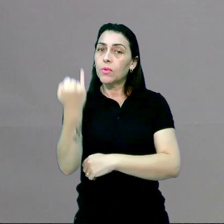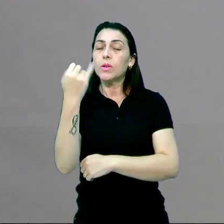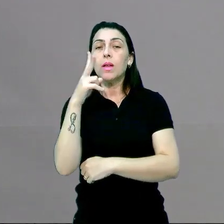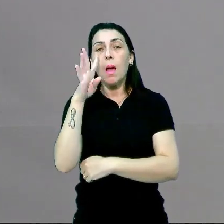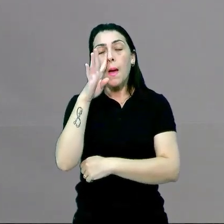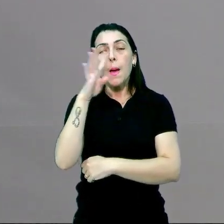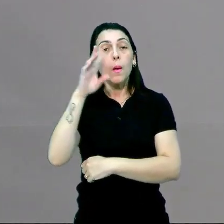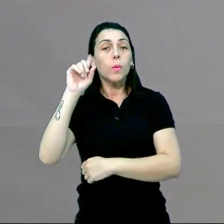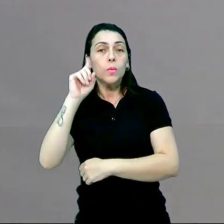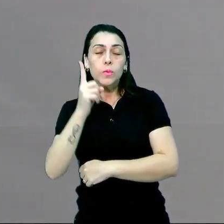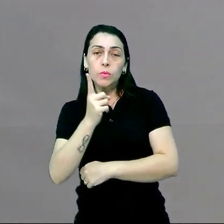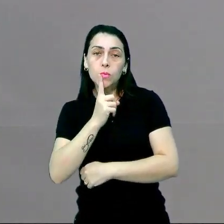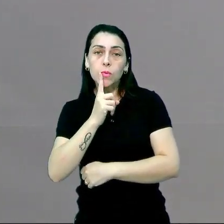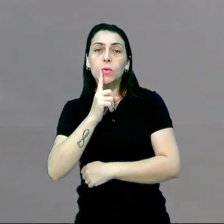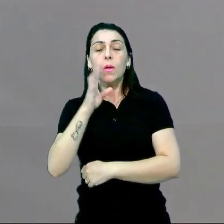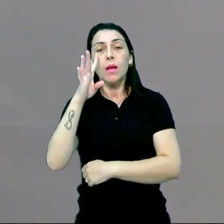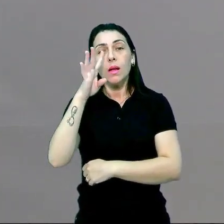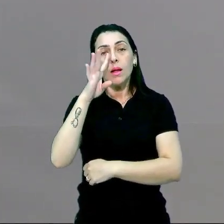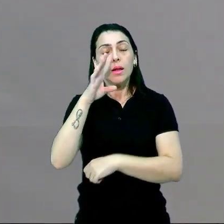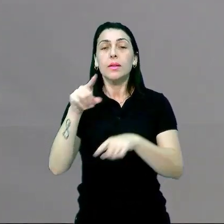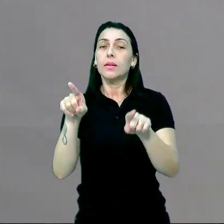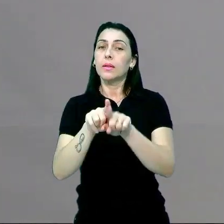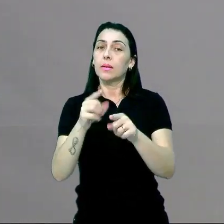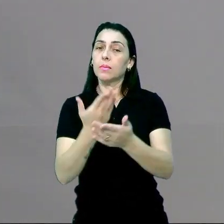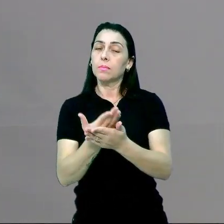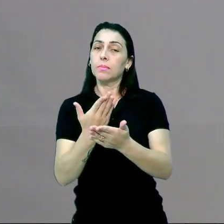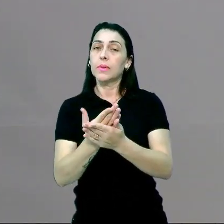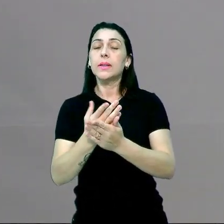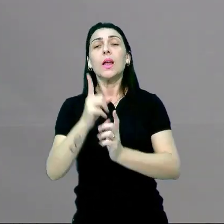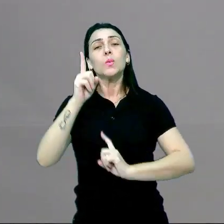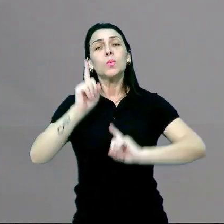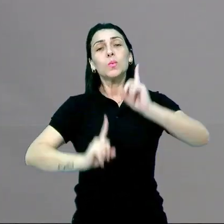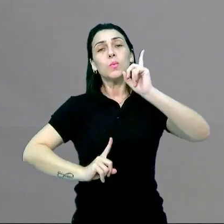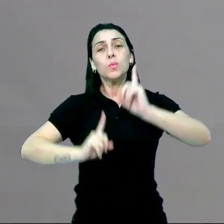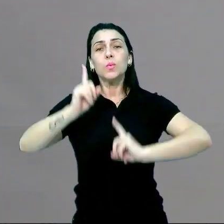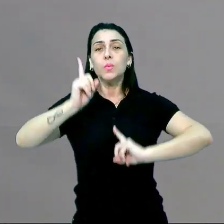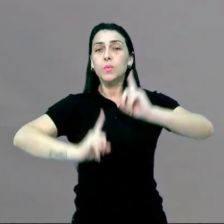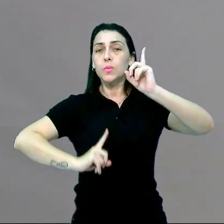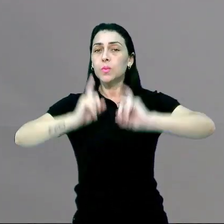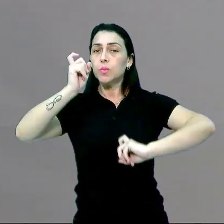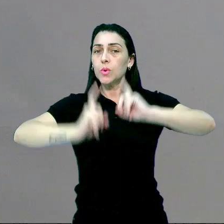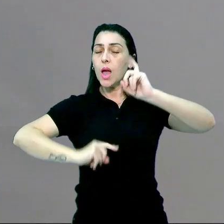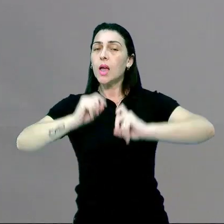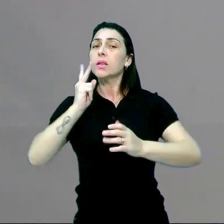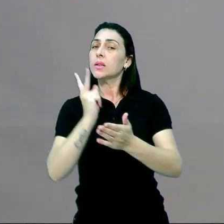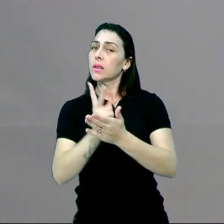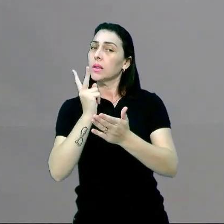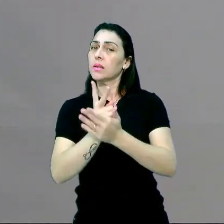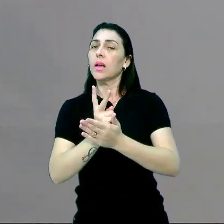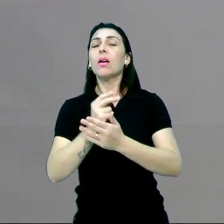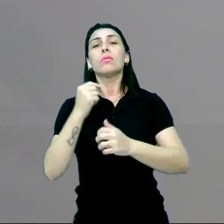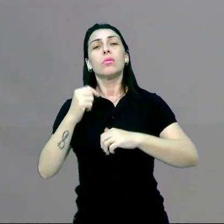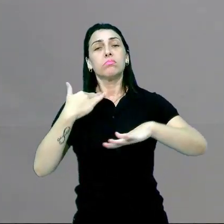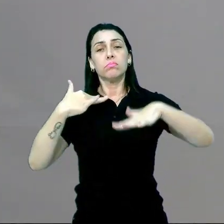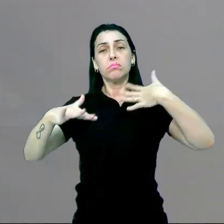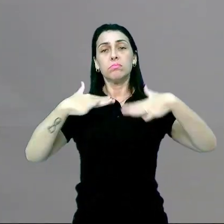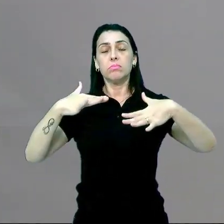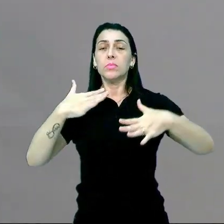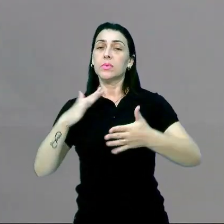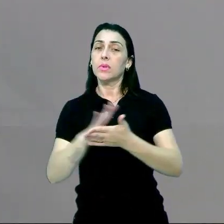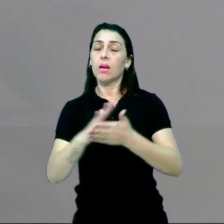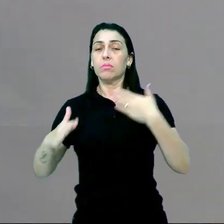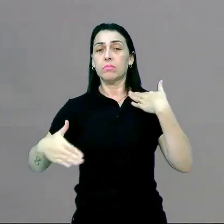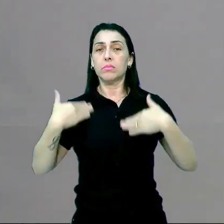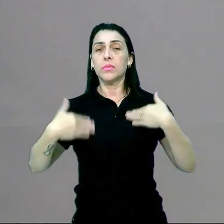as nossas aulas. Nós temos aí também gestos. O tempo todo eu estou dando essa aula e praticando alguns